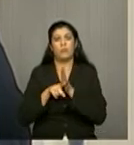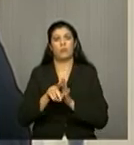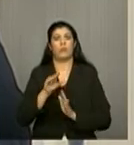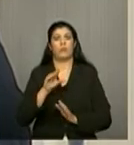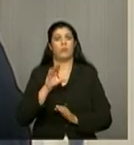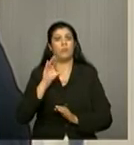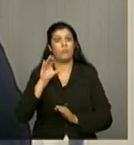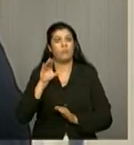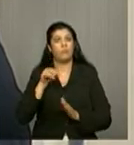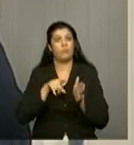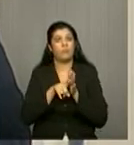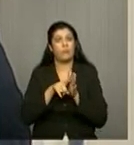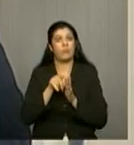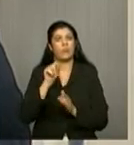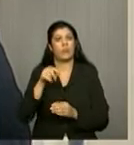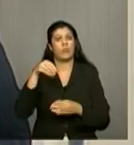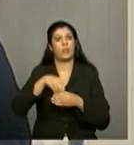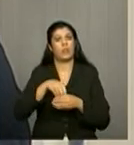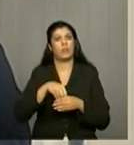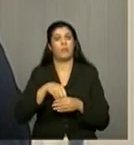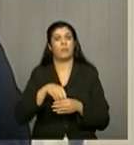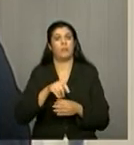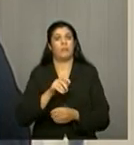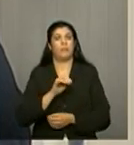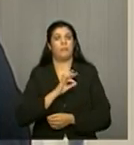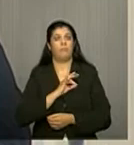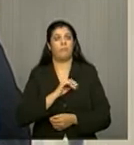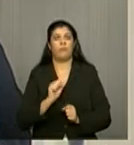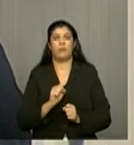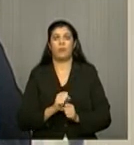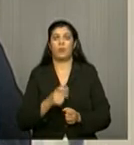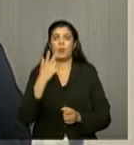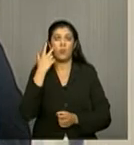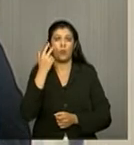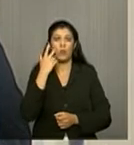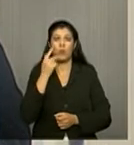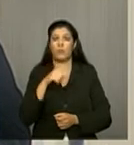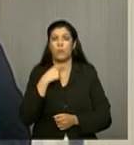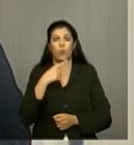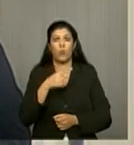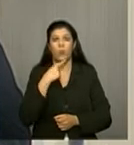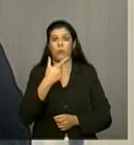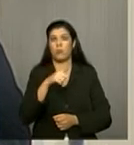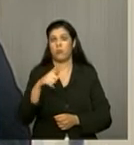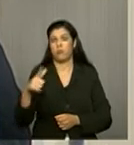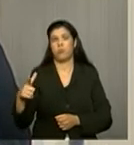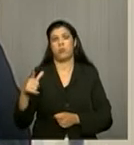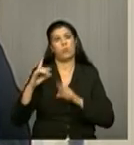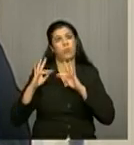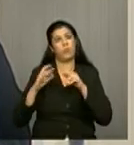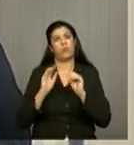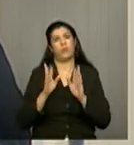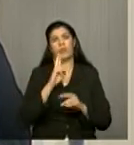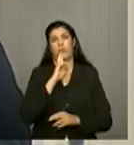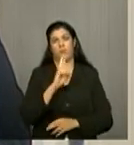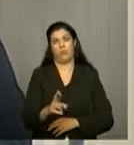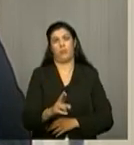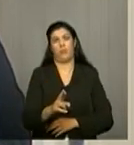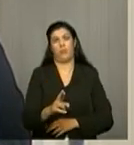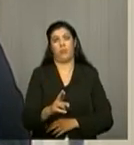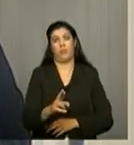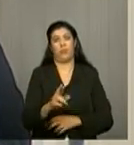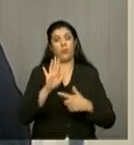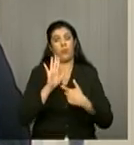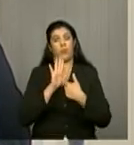neste campo criminalístico que não me dê nenhum tipo de dúvida todos o resultado como se